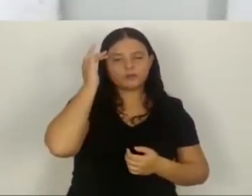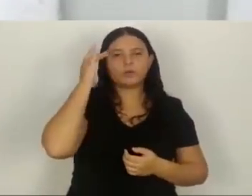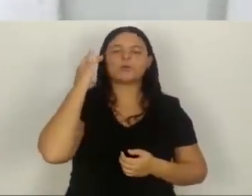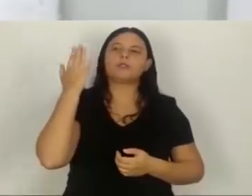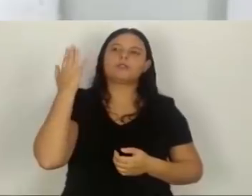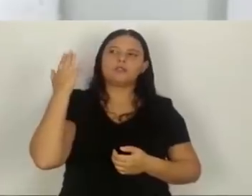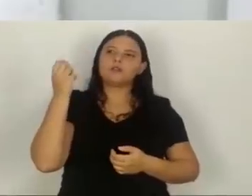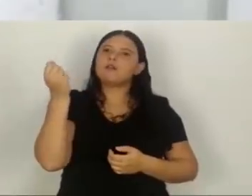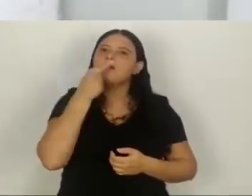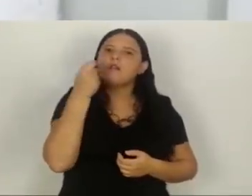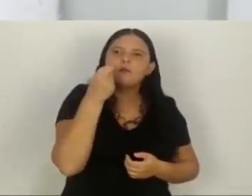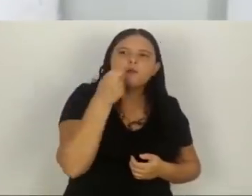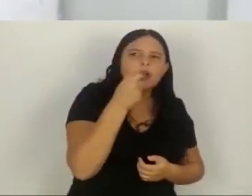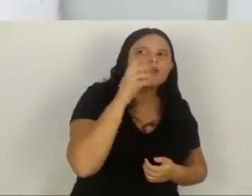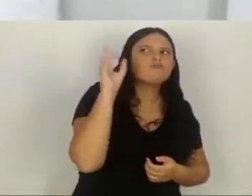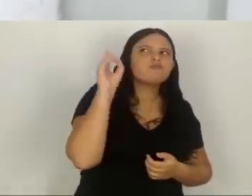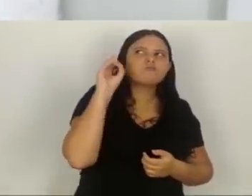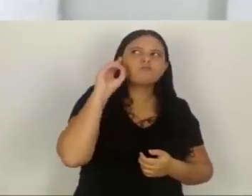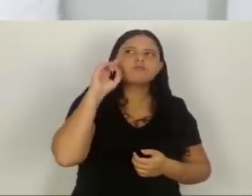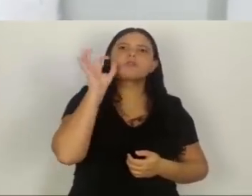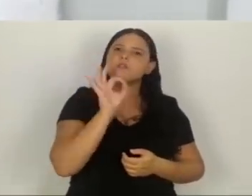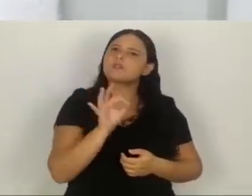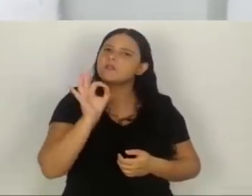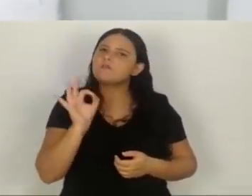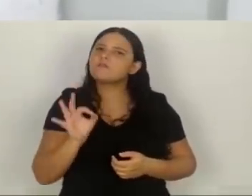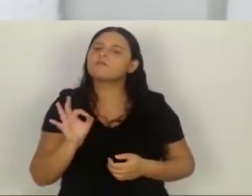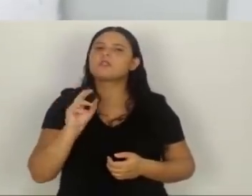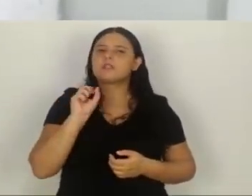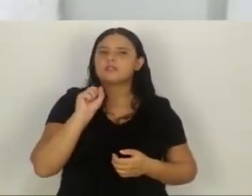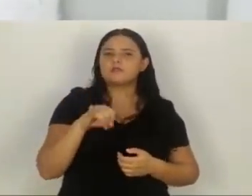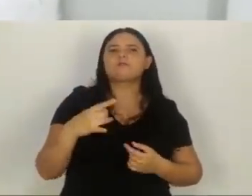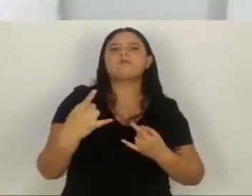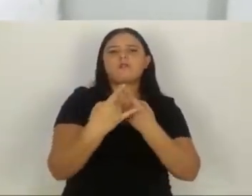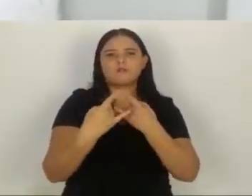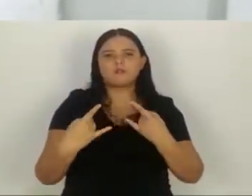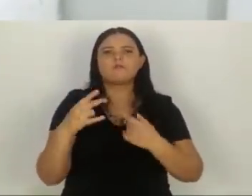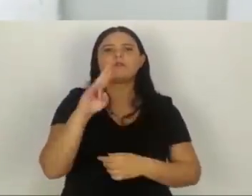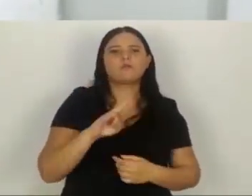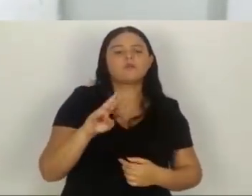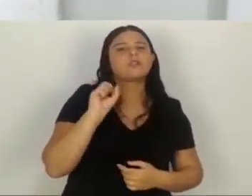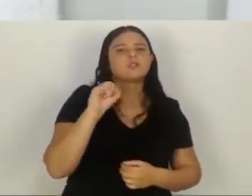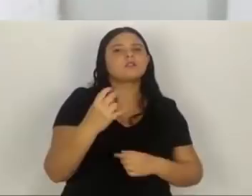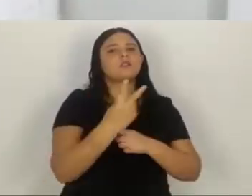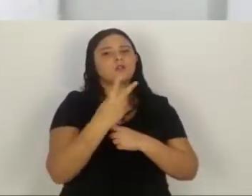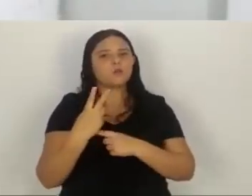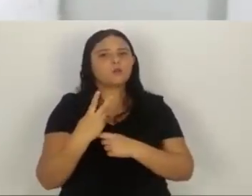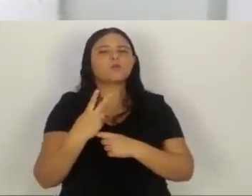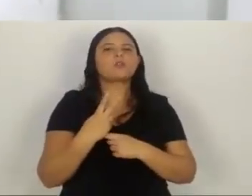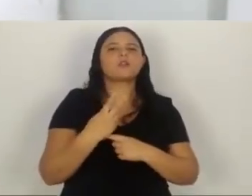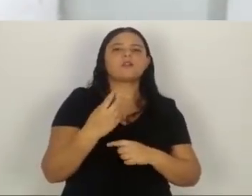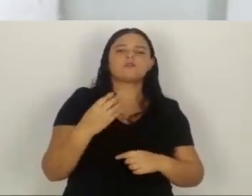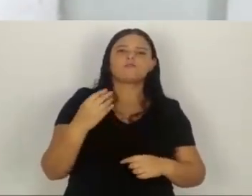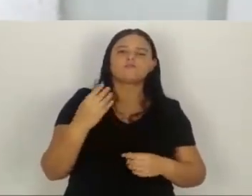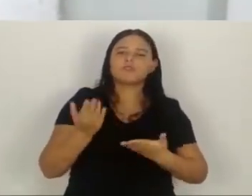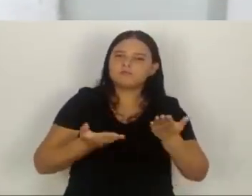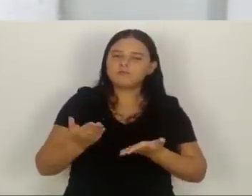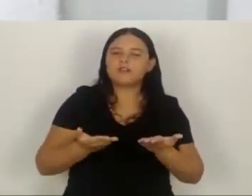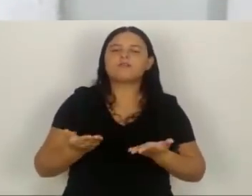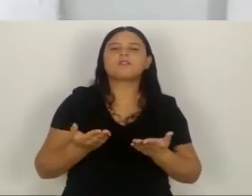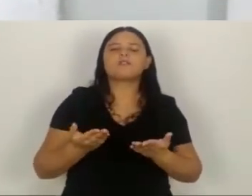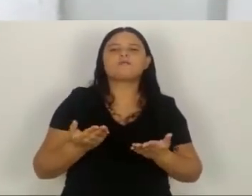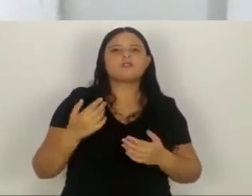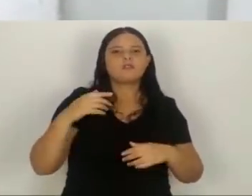toma certinho toda a medicação, se ela usa camisinha, se ela se cuida, se ela cuida de si e do parceiro, e se